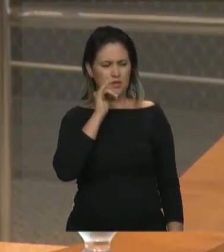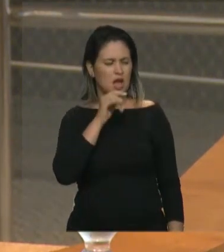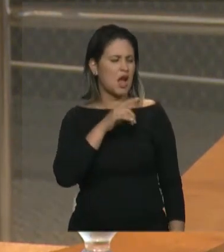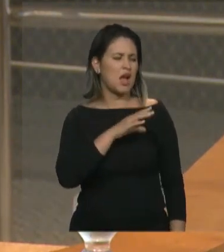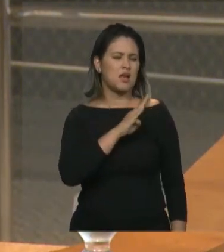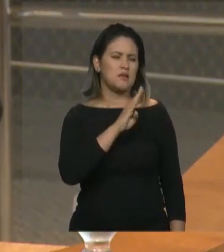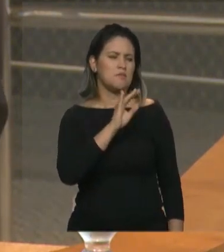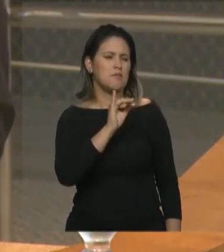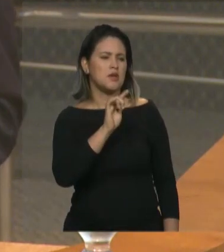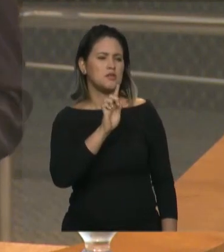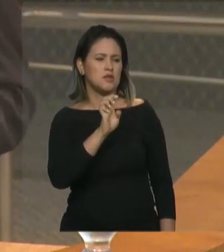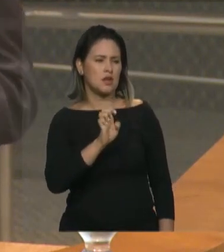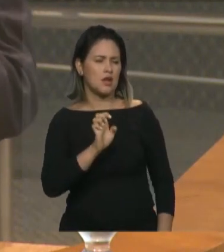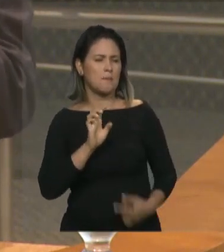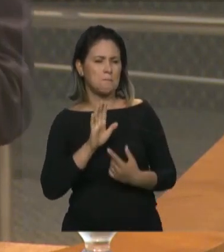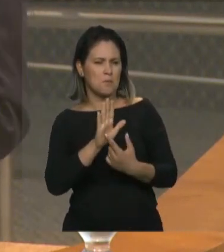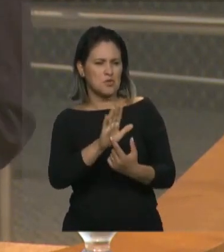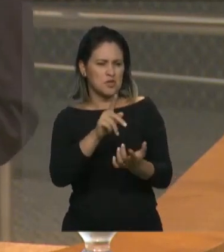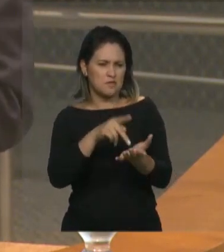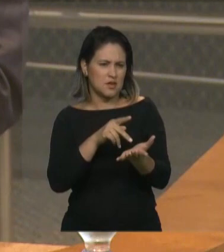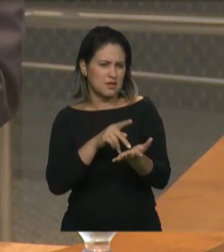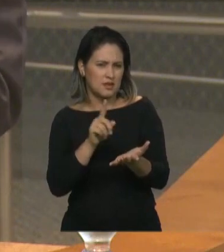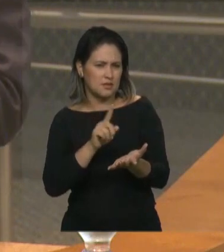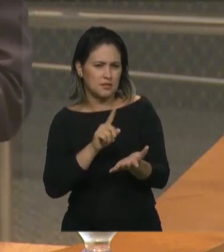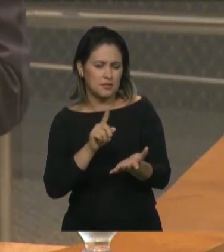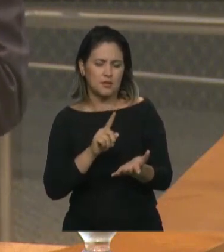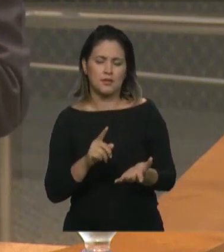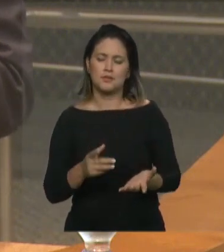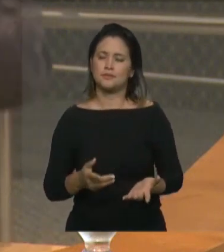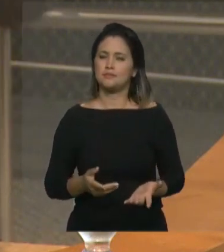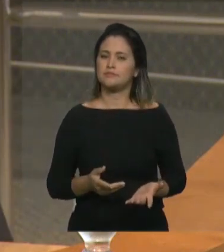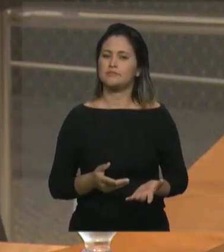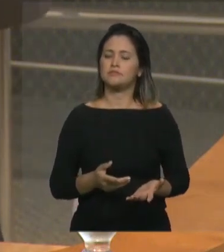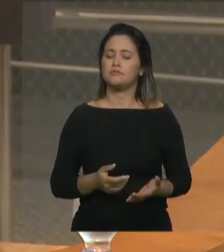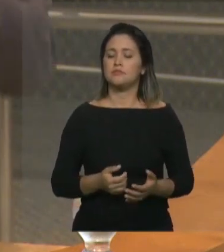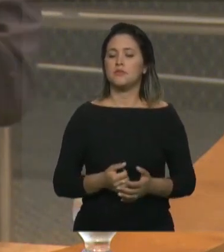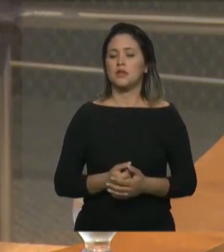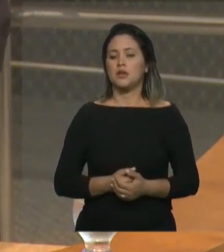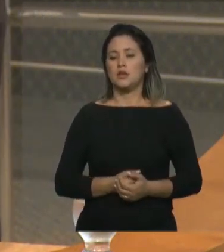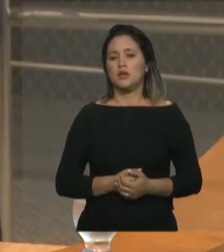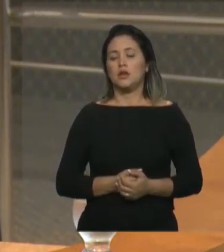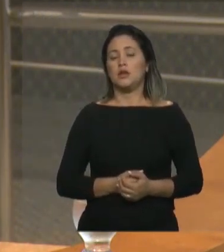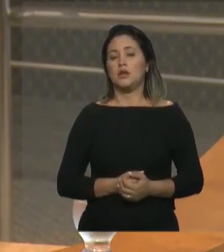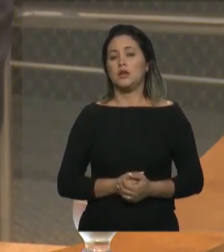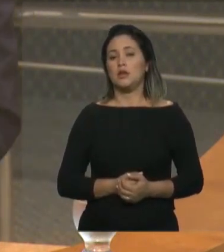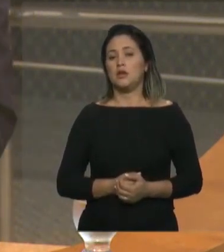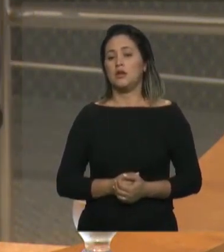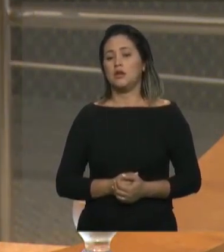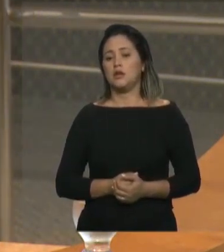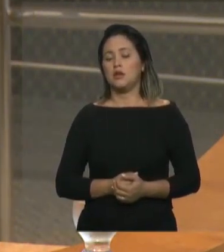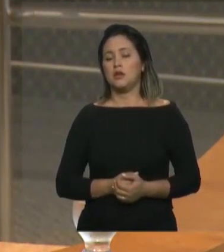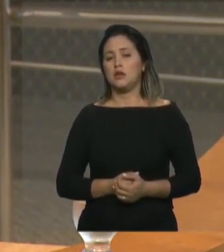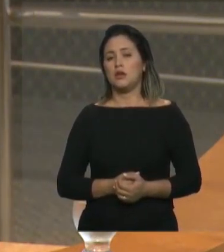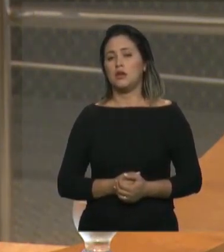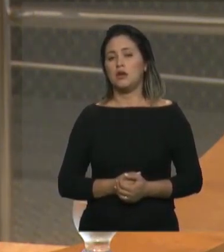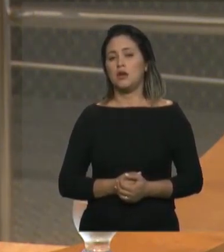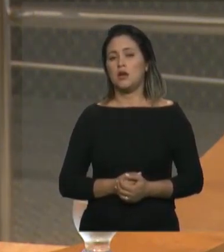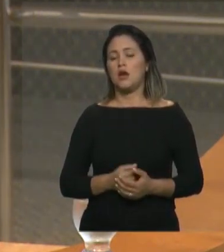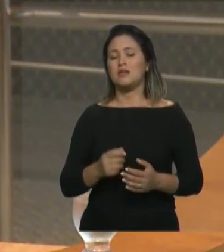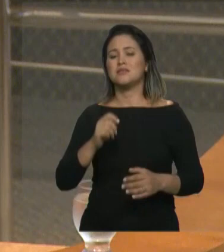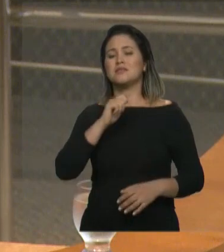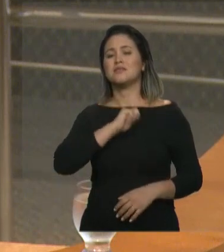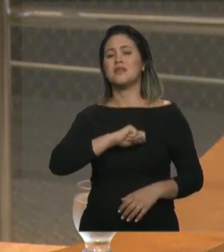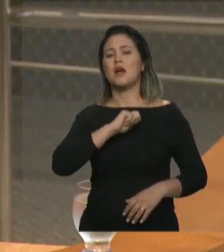O índice Gini, que trata do fosso entre os que ganham muito e os que ganham pouco,